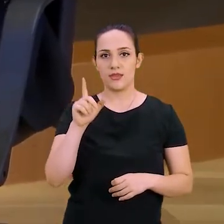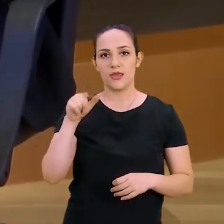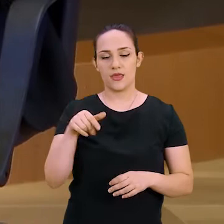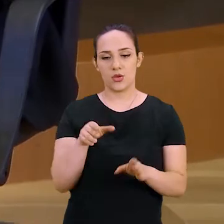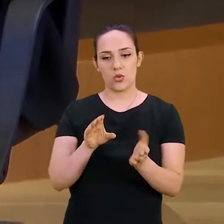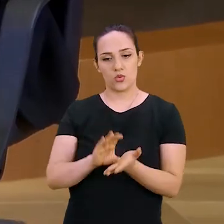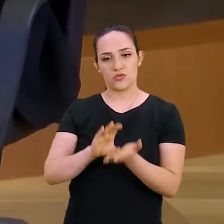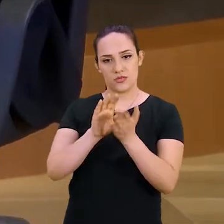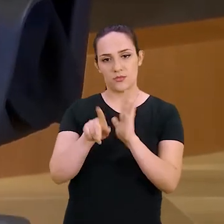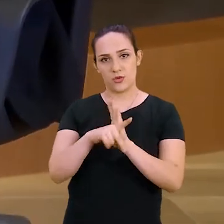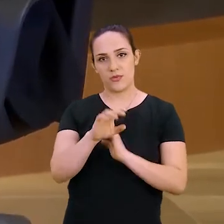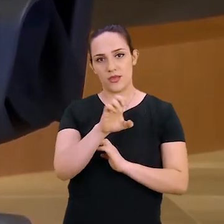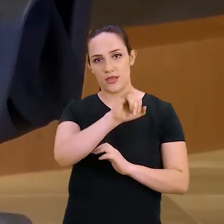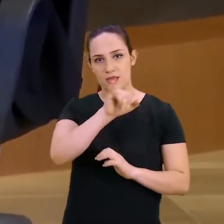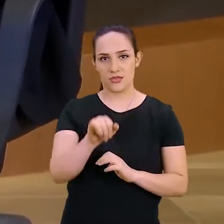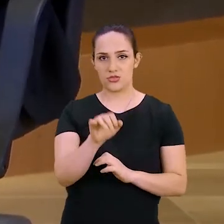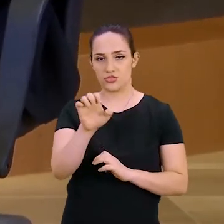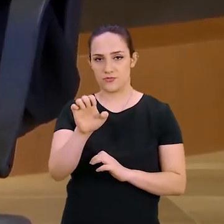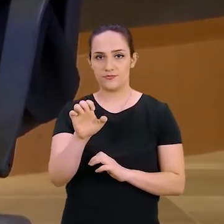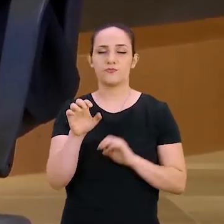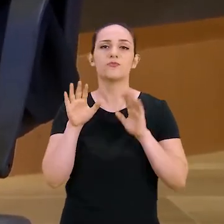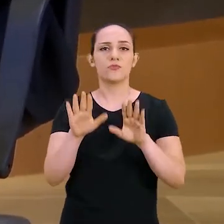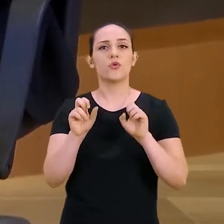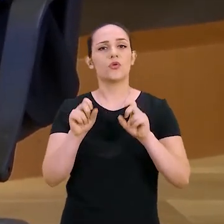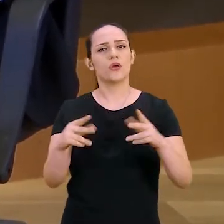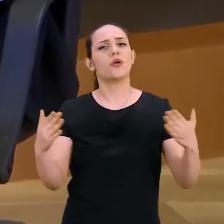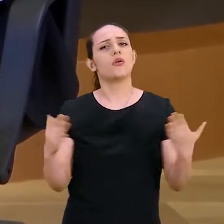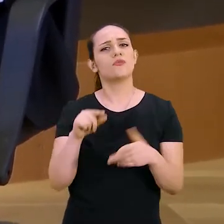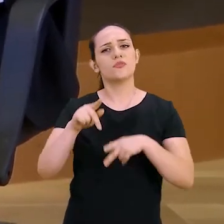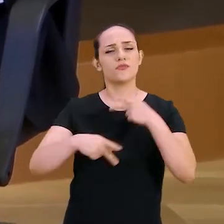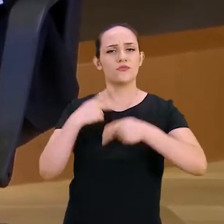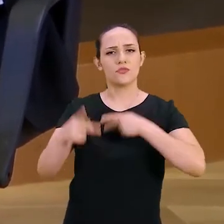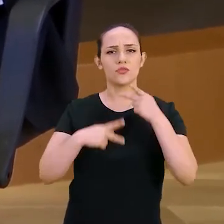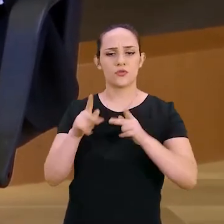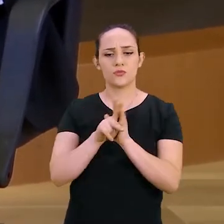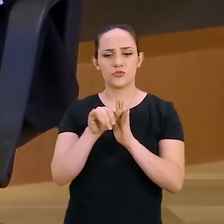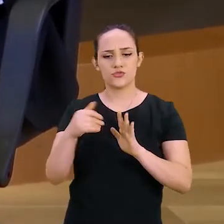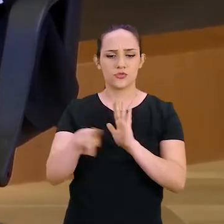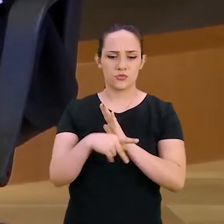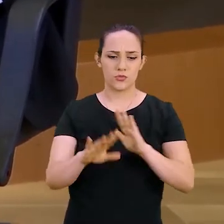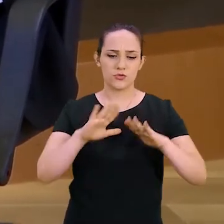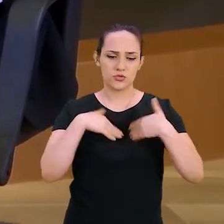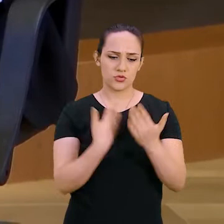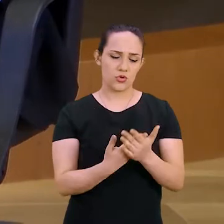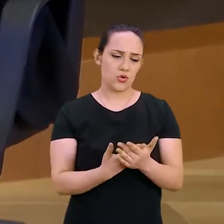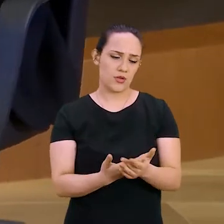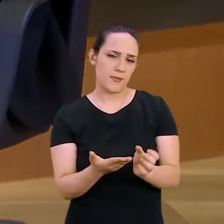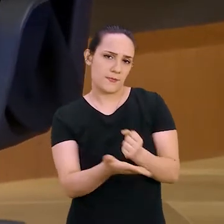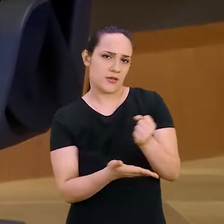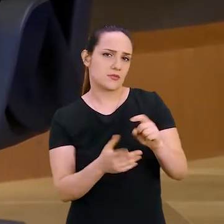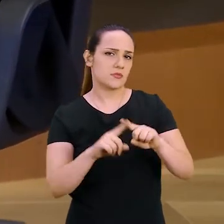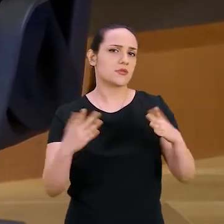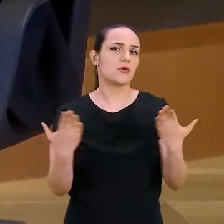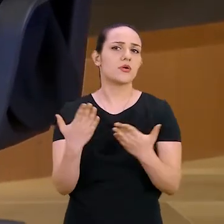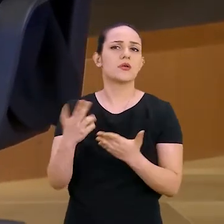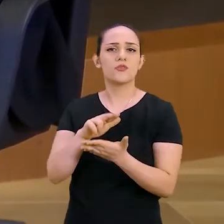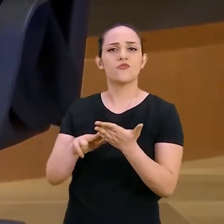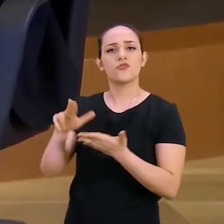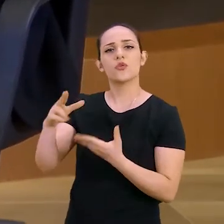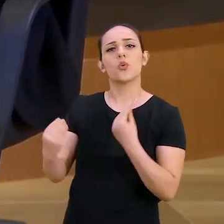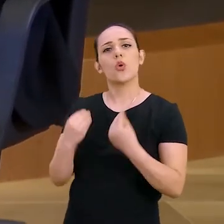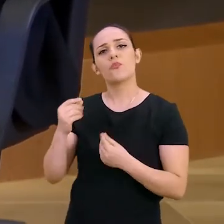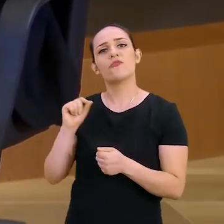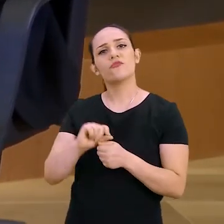EJE. Doutora, a gente estava conversando sobre o projeto das escolas do ensino básico e nas universidades. Os temas que